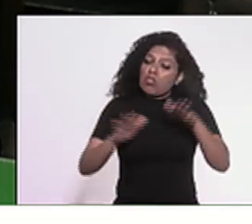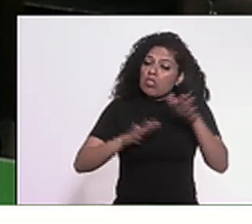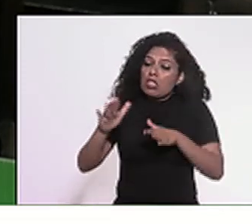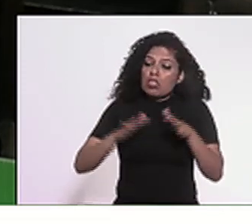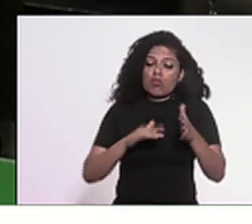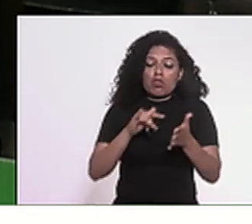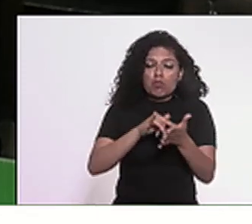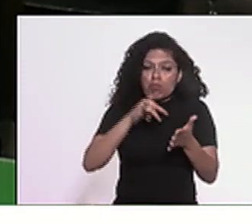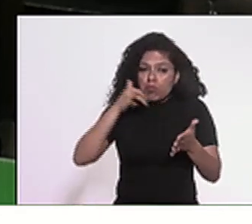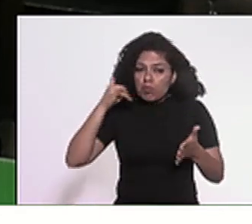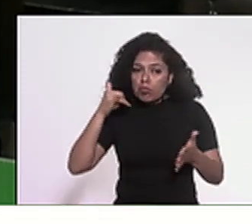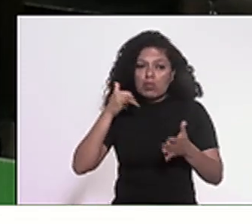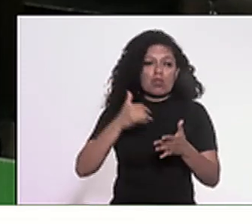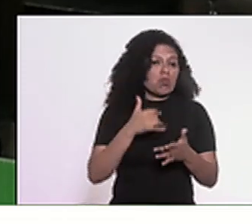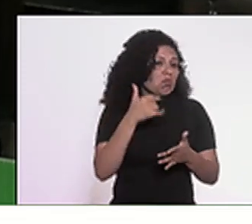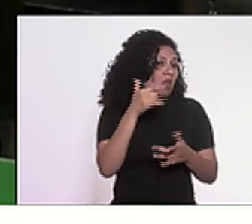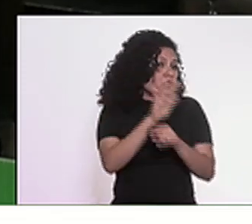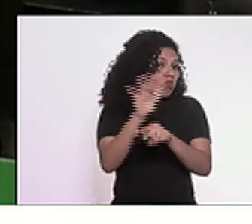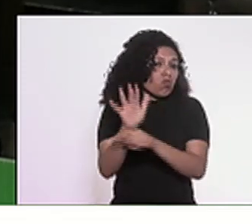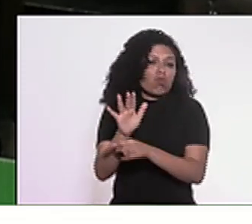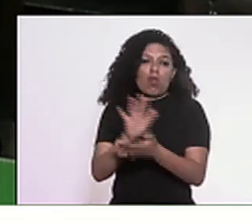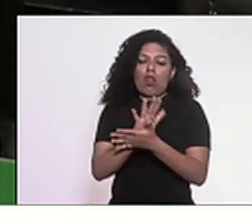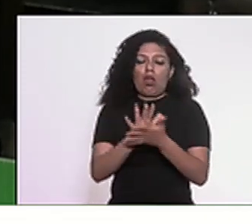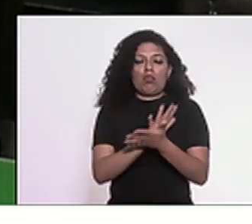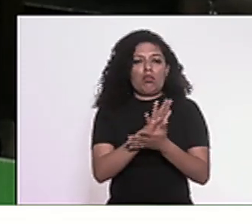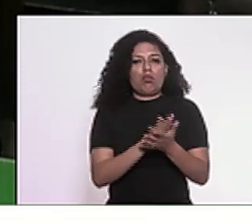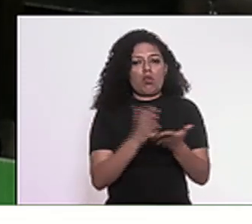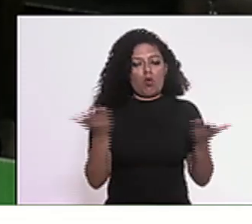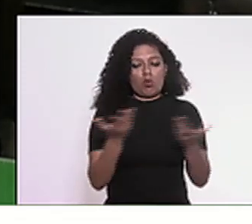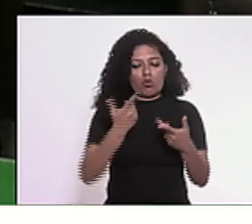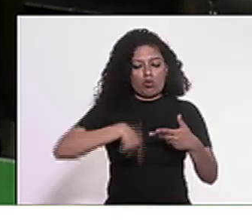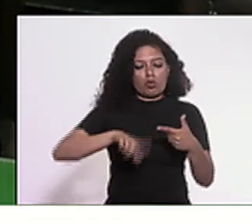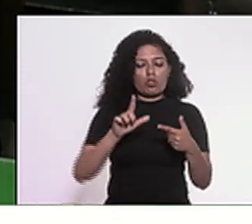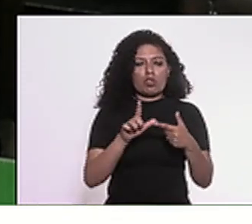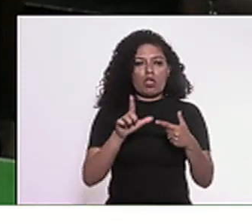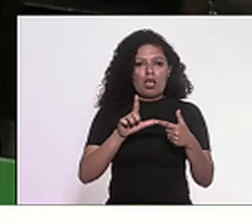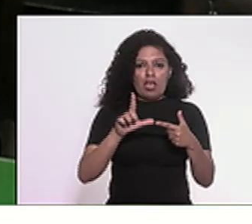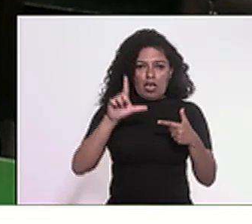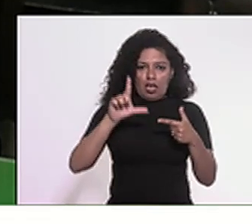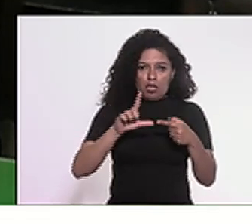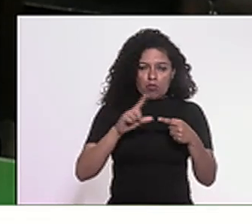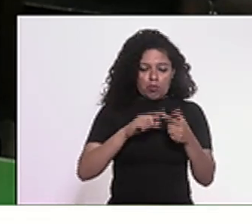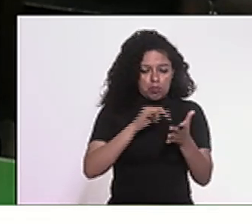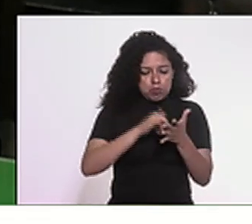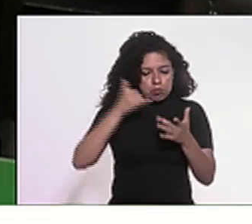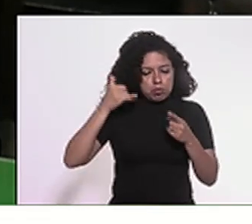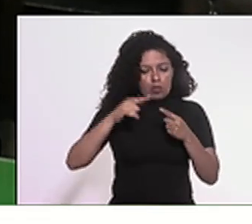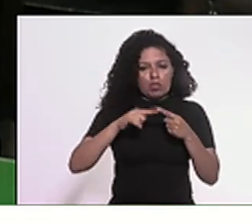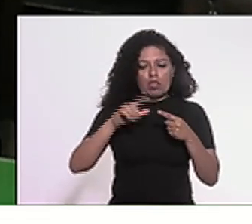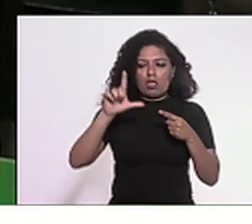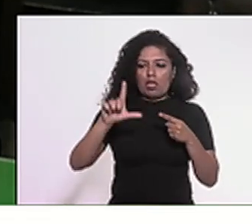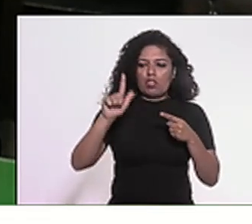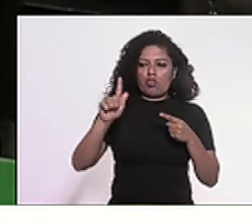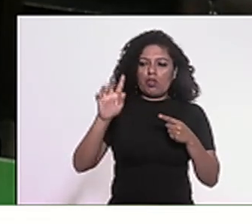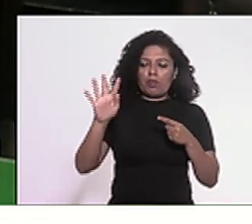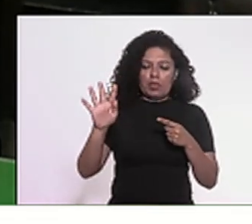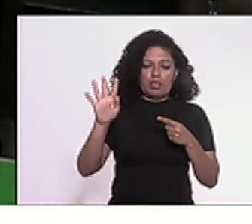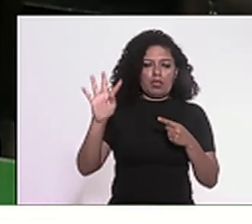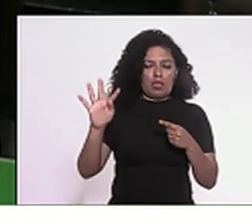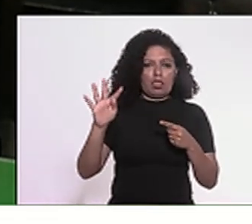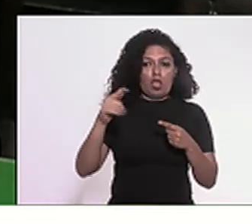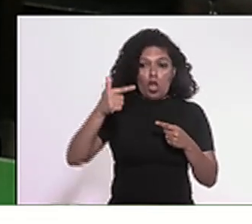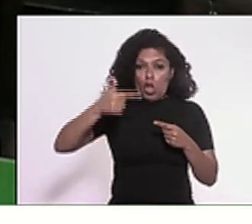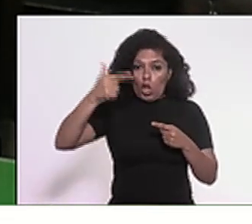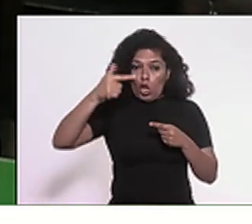atendidas pelos disques existentes. Hoje nós temos o disque LGBT com atendimento de 12 horas,